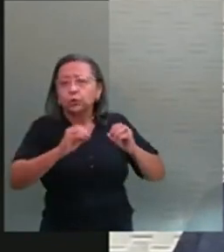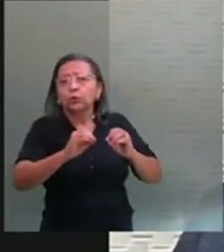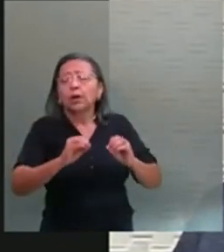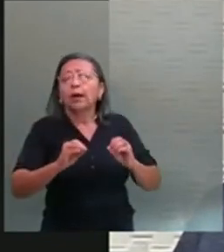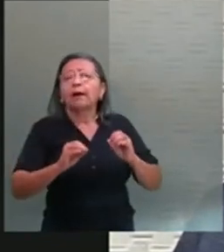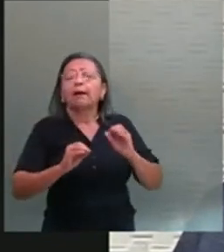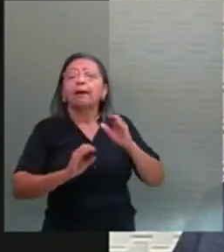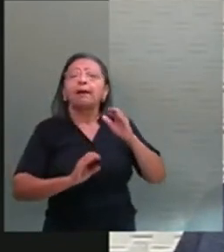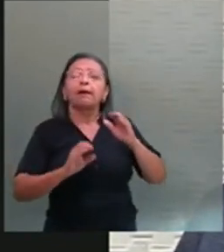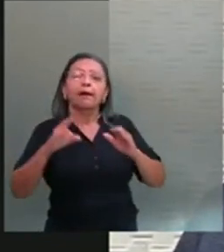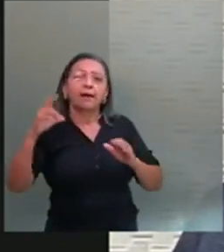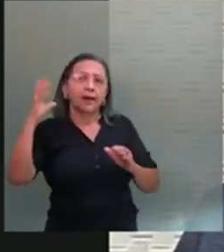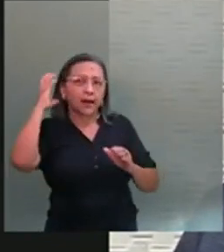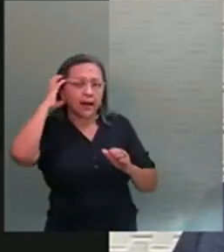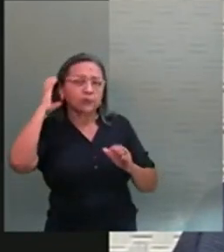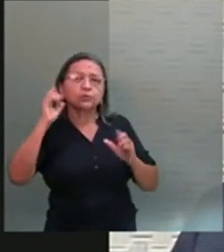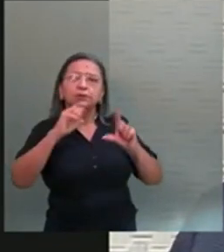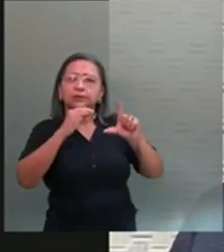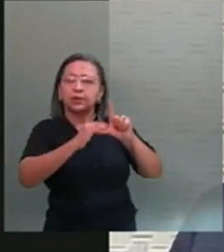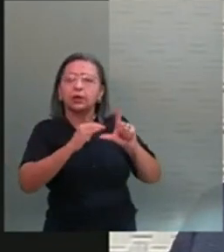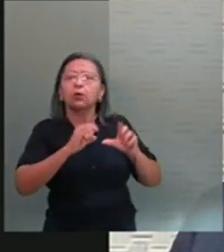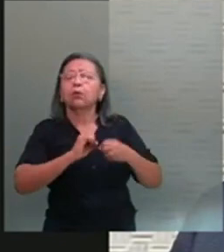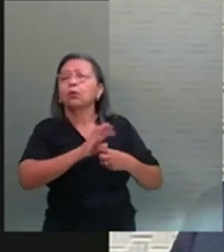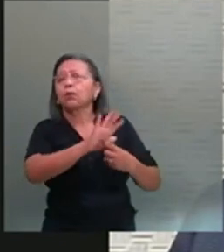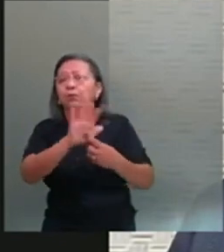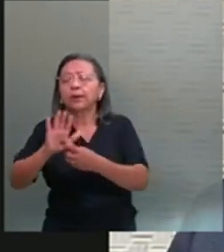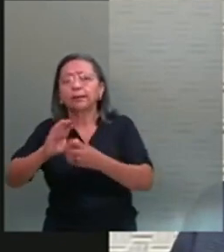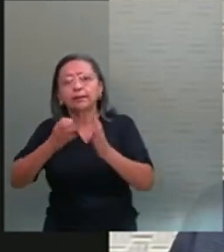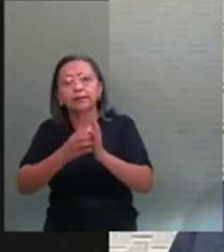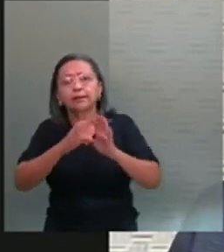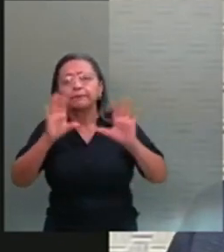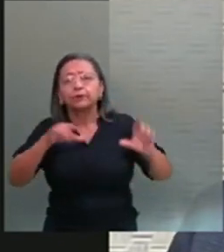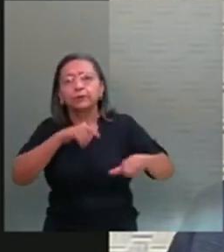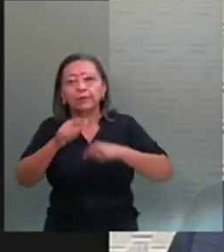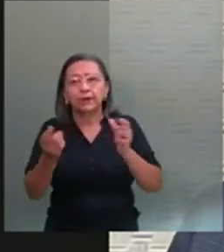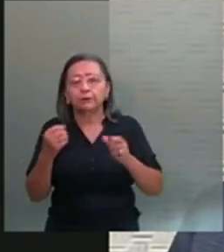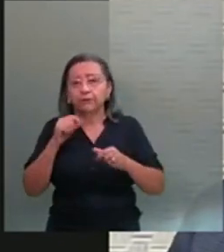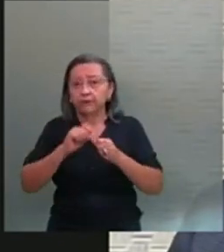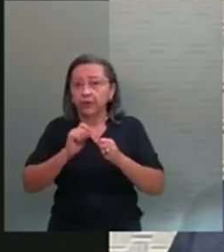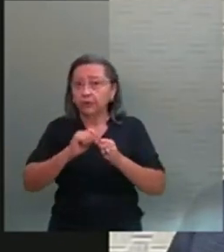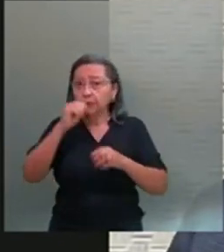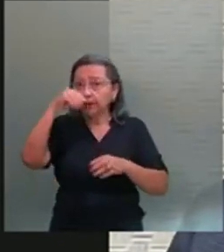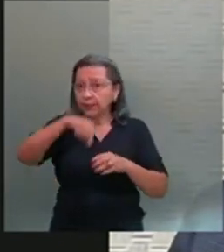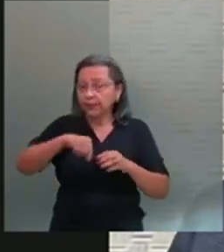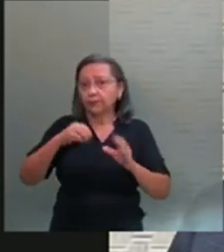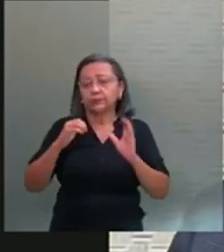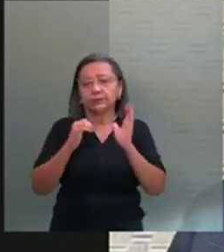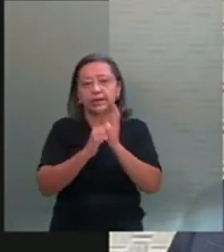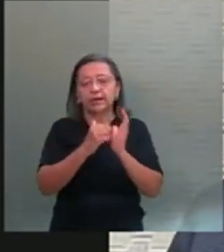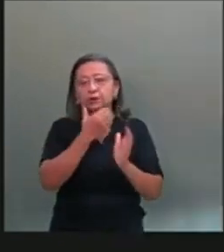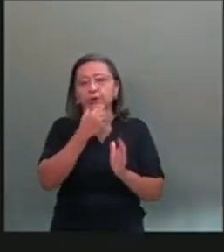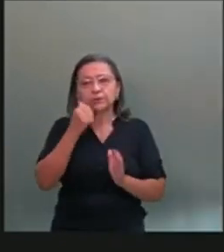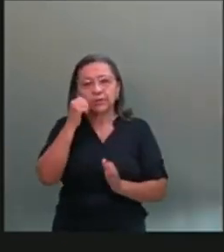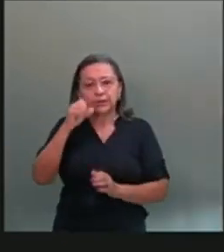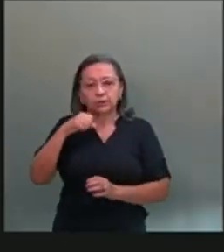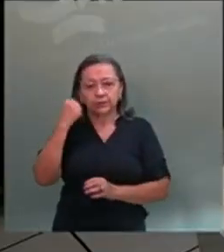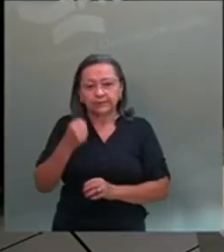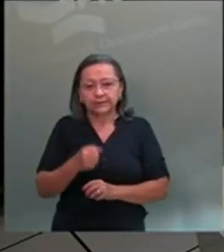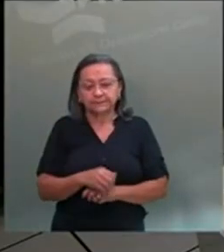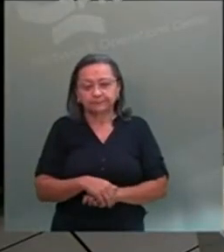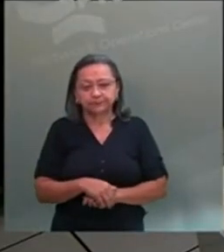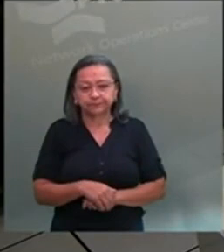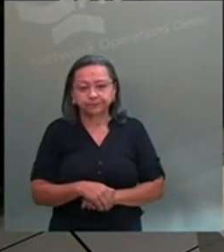contribui decisivamente para a transparência do trabalho desenvolvido pelos senadores. 15